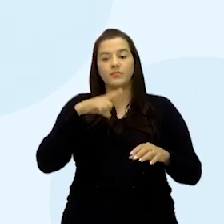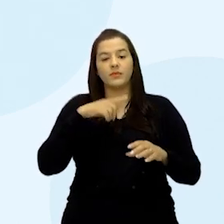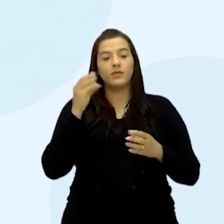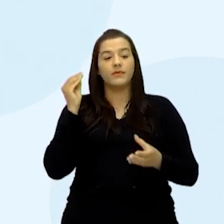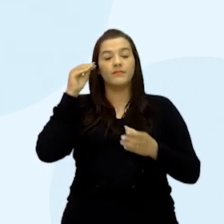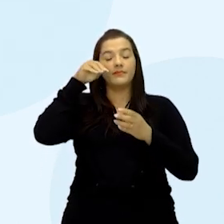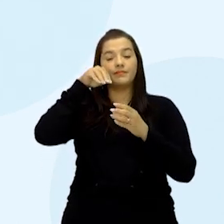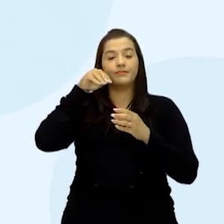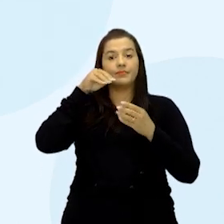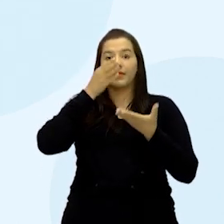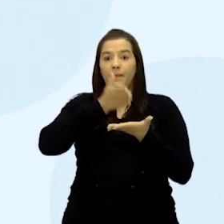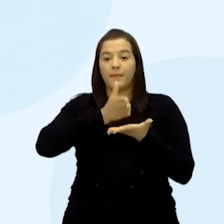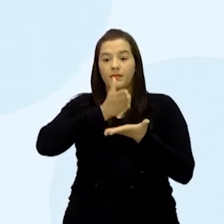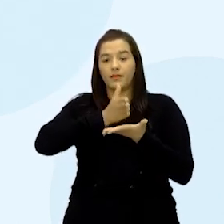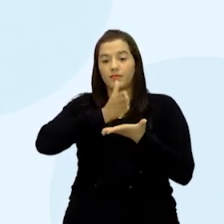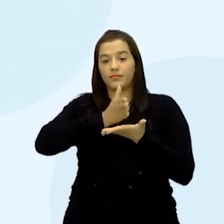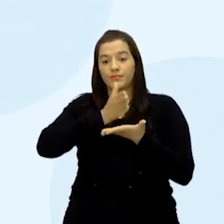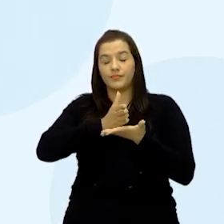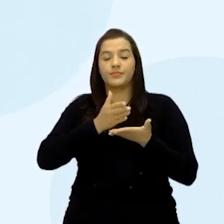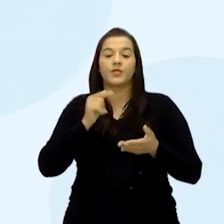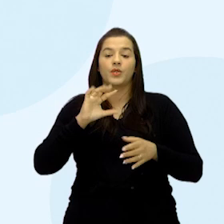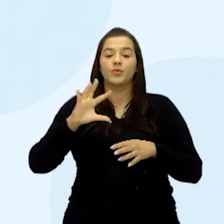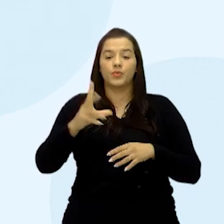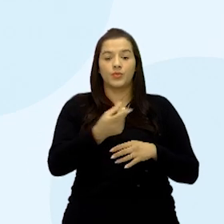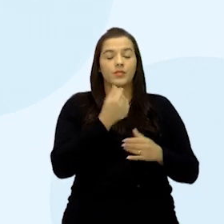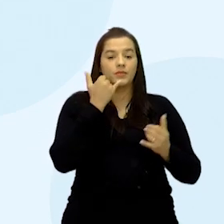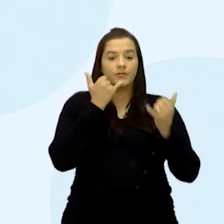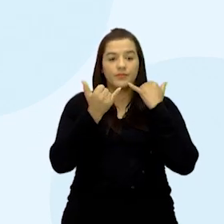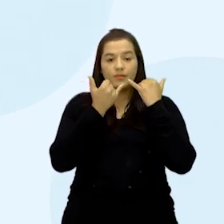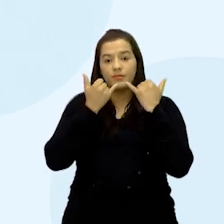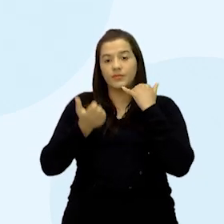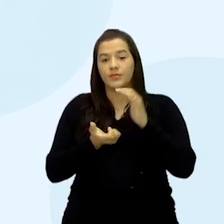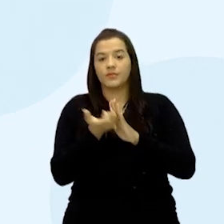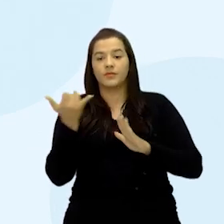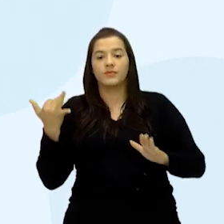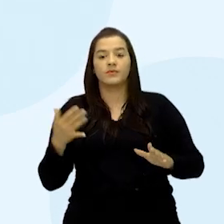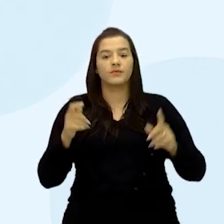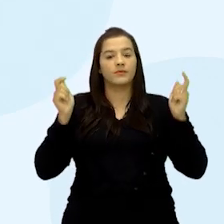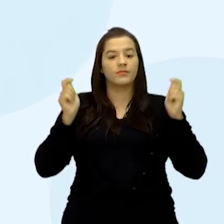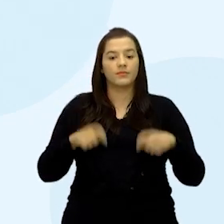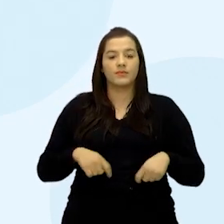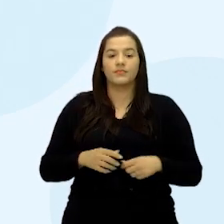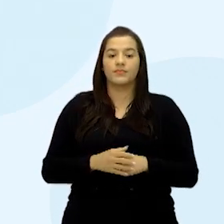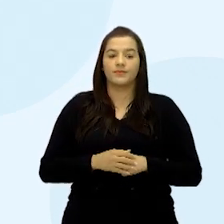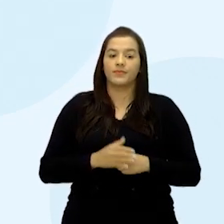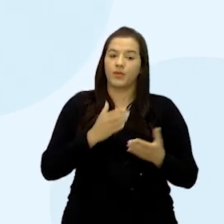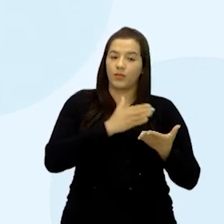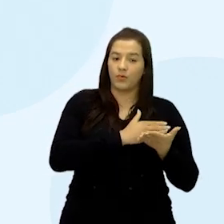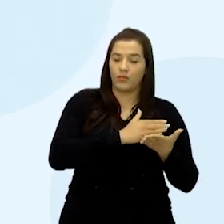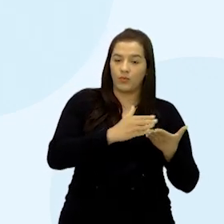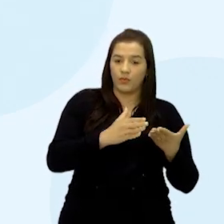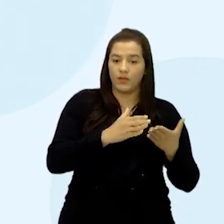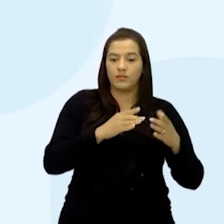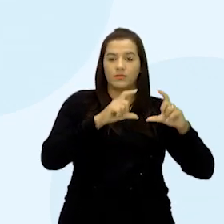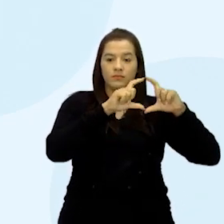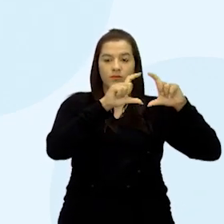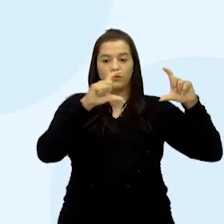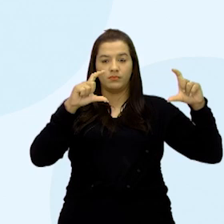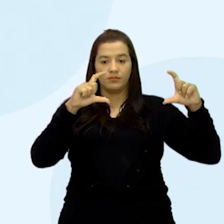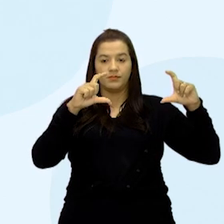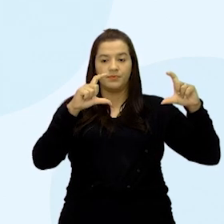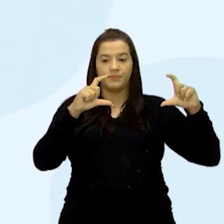do caminho. São todas as informações, você pode usar o quantos quiser, tá, Tony? Show. Então, começa com esse de borda